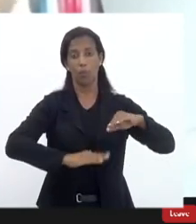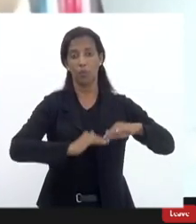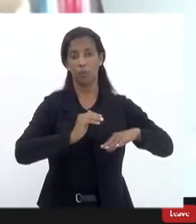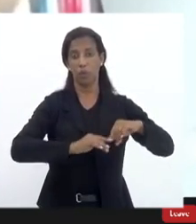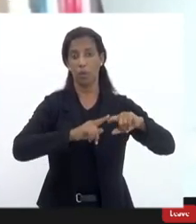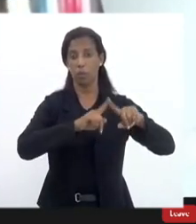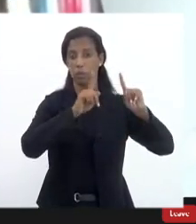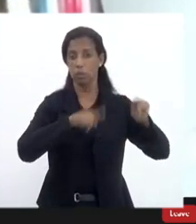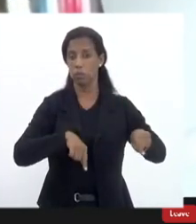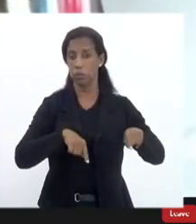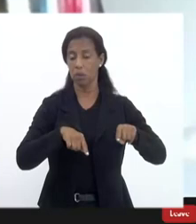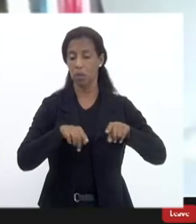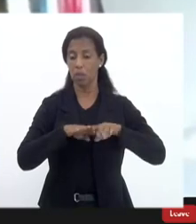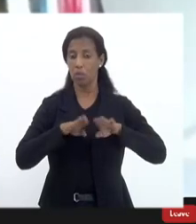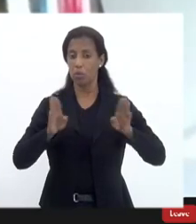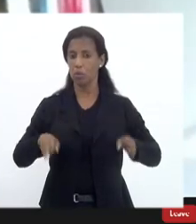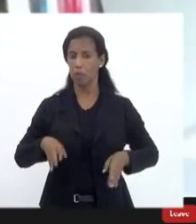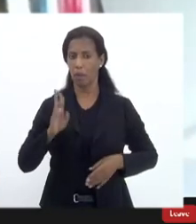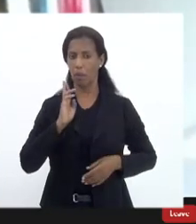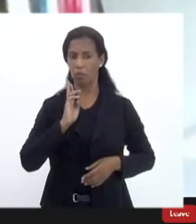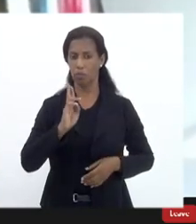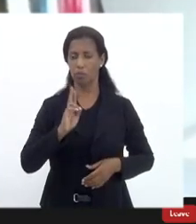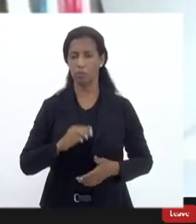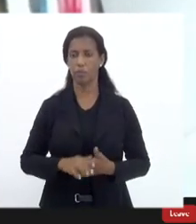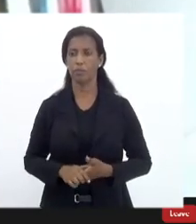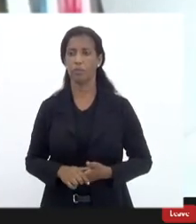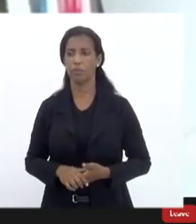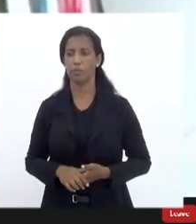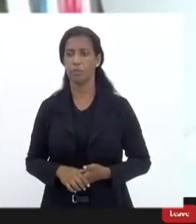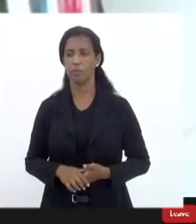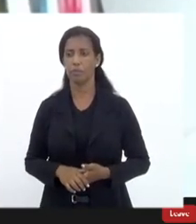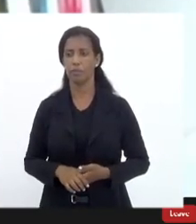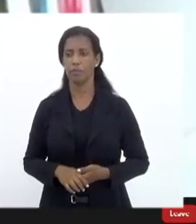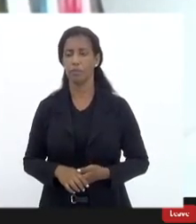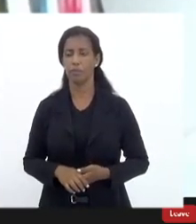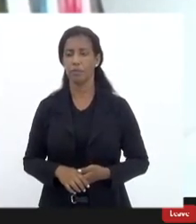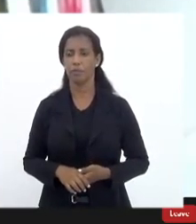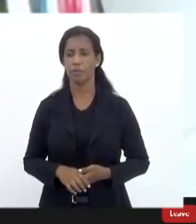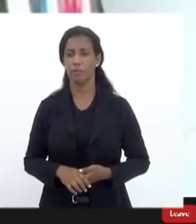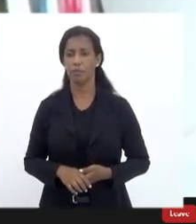de imensa responsabilidade, né? Eu